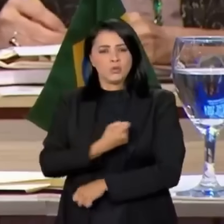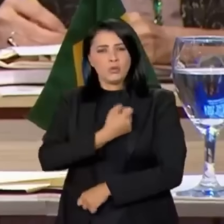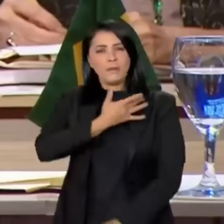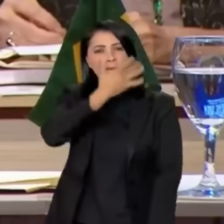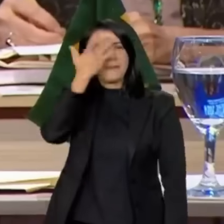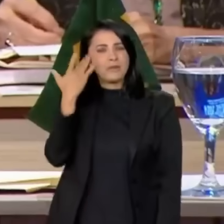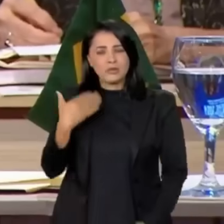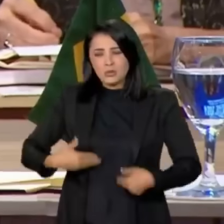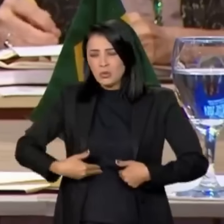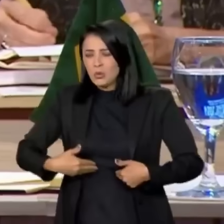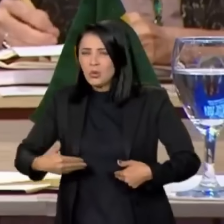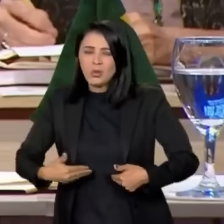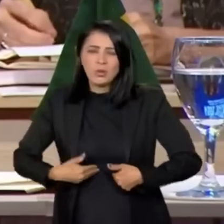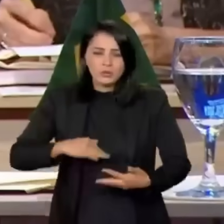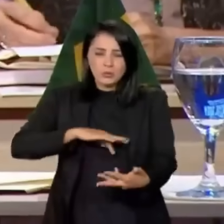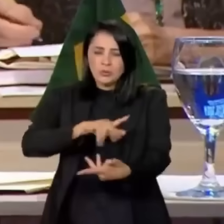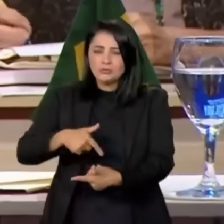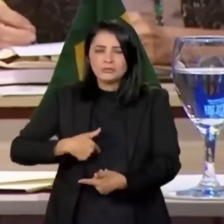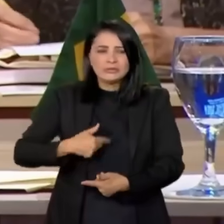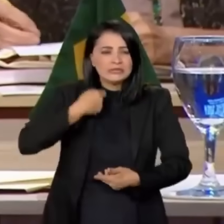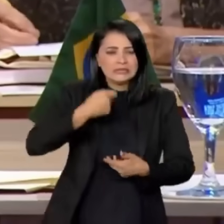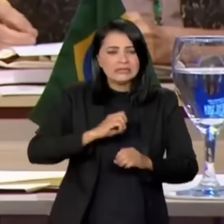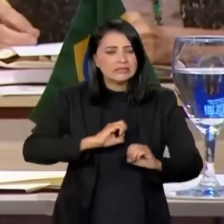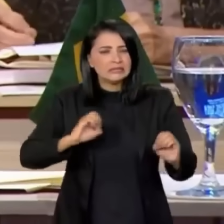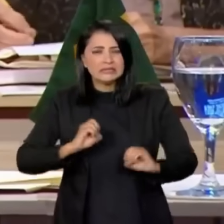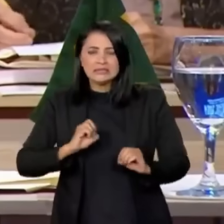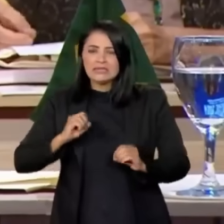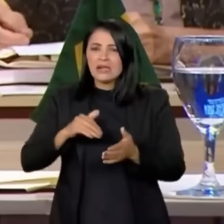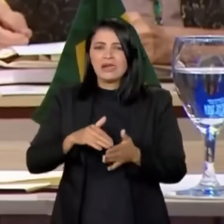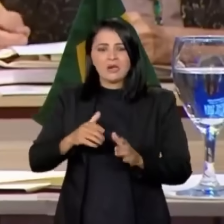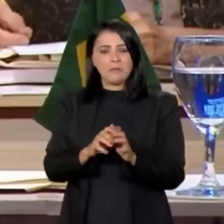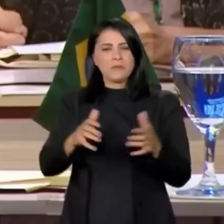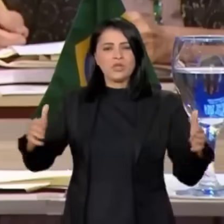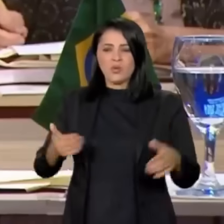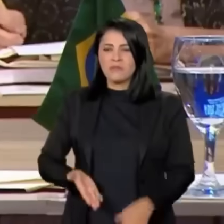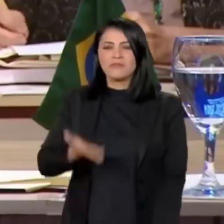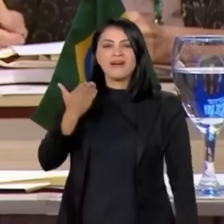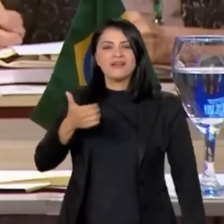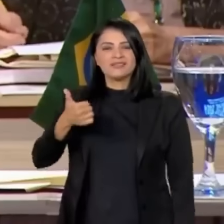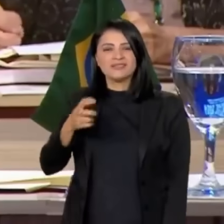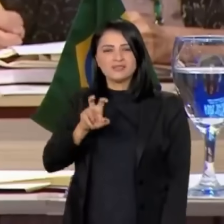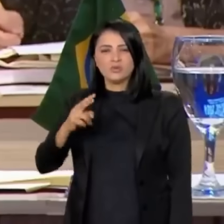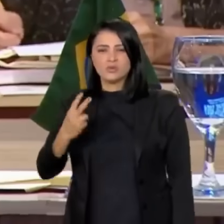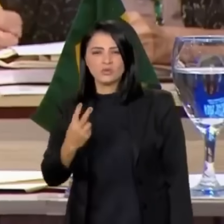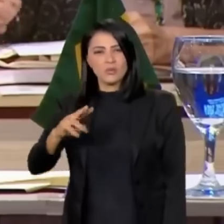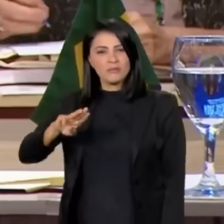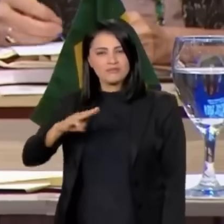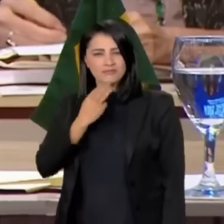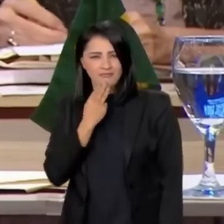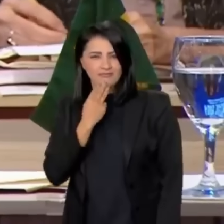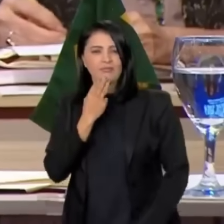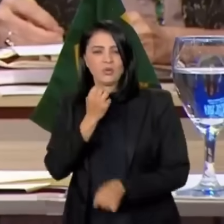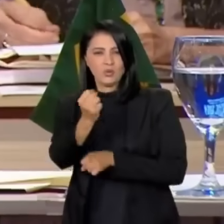pessoas passando fome ao redor do planeta aumentou em mais de 152 milhões